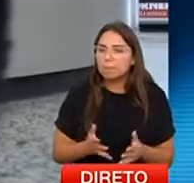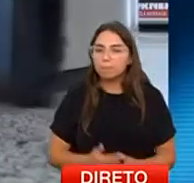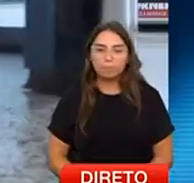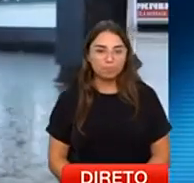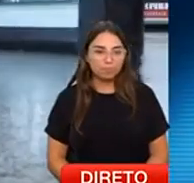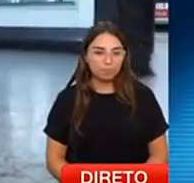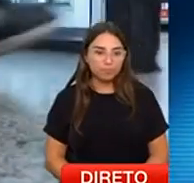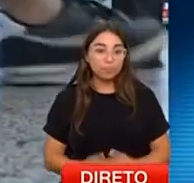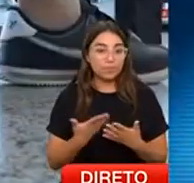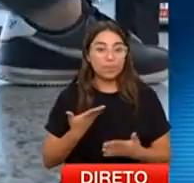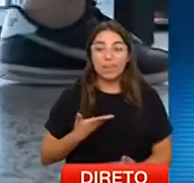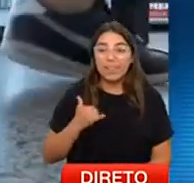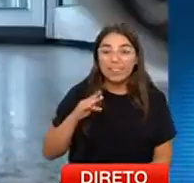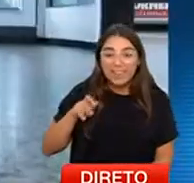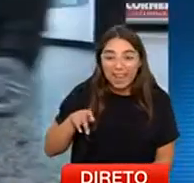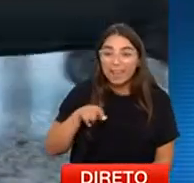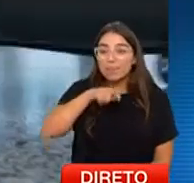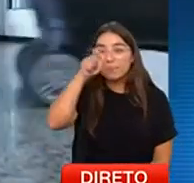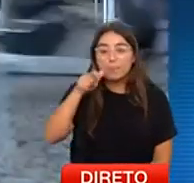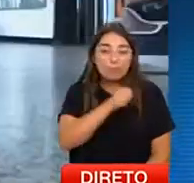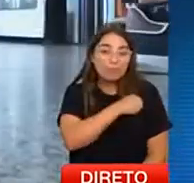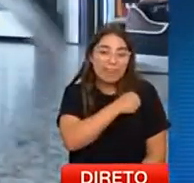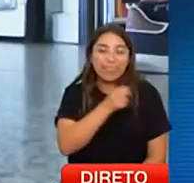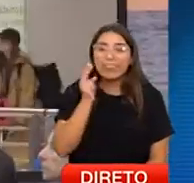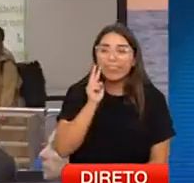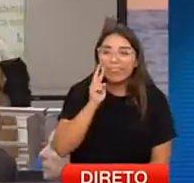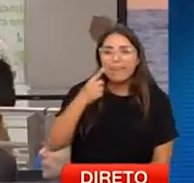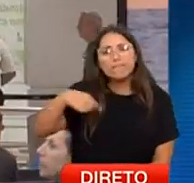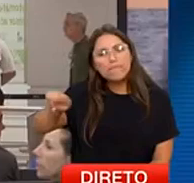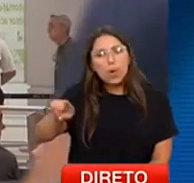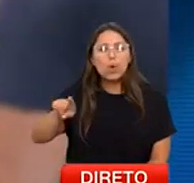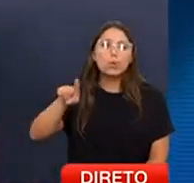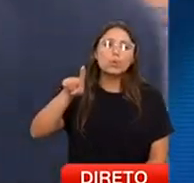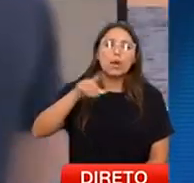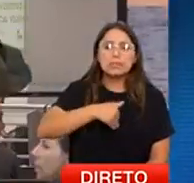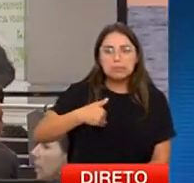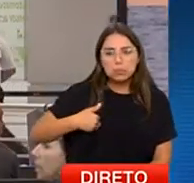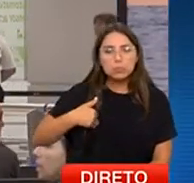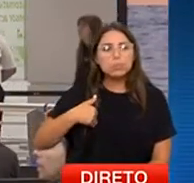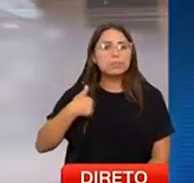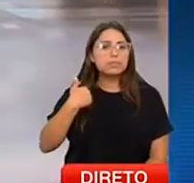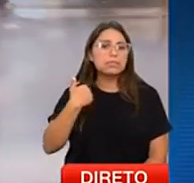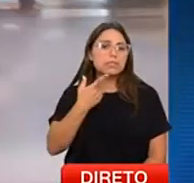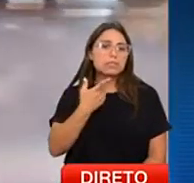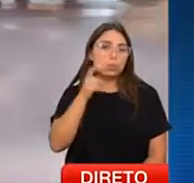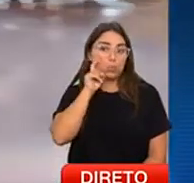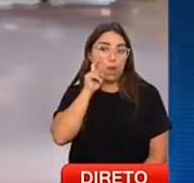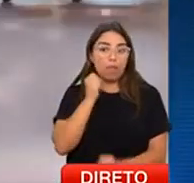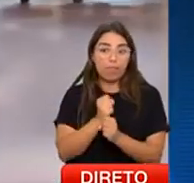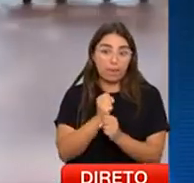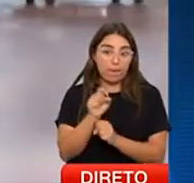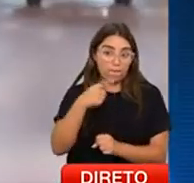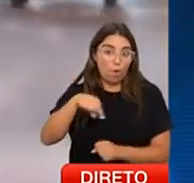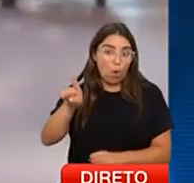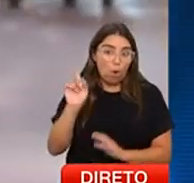é a Dian e quem nos ouve lá em casa já foram muitas vezes àquilo que é a saúde e segurança no trabalho eh e já tiveram um contacto com aquilo que eh nos é